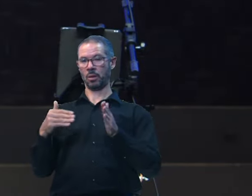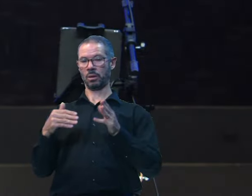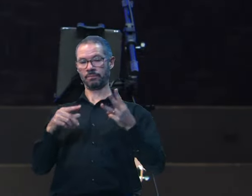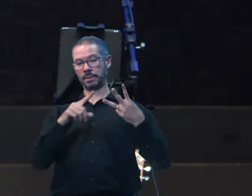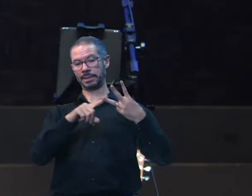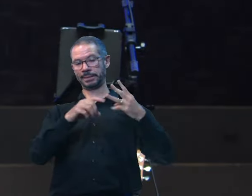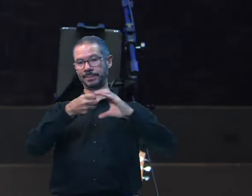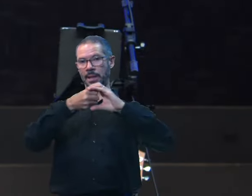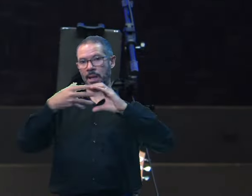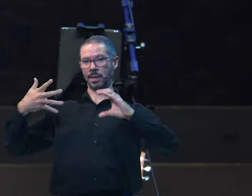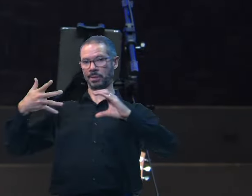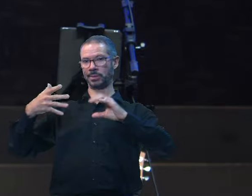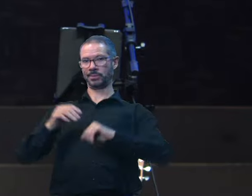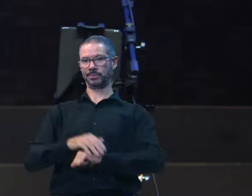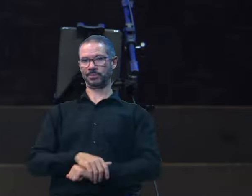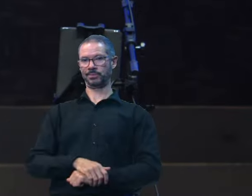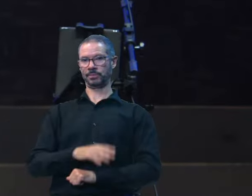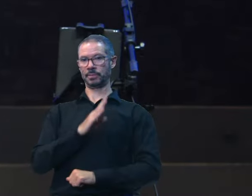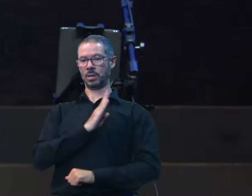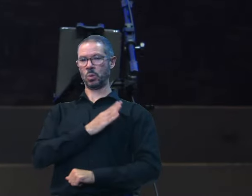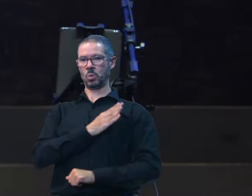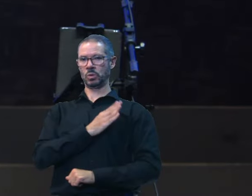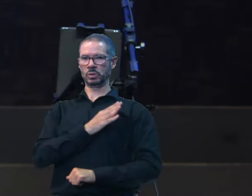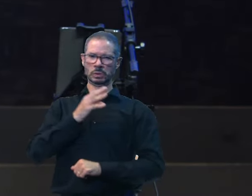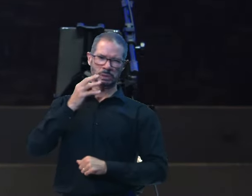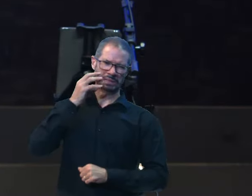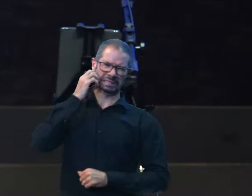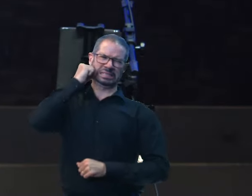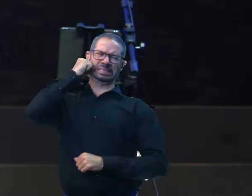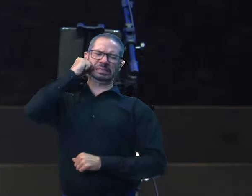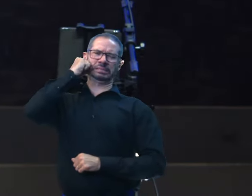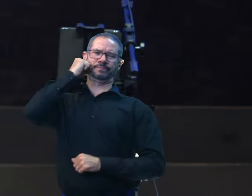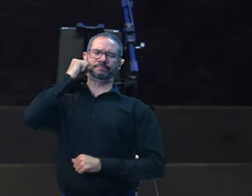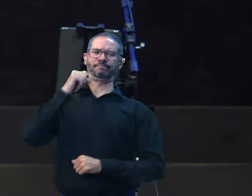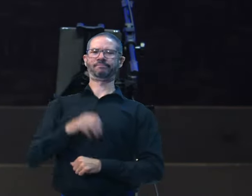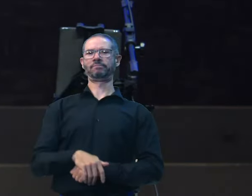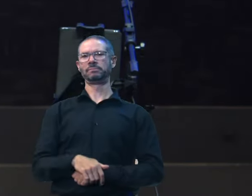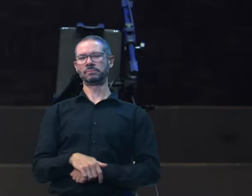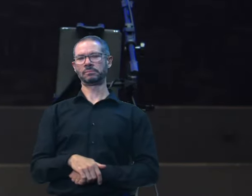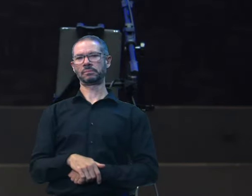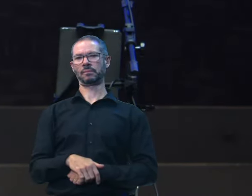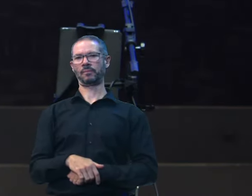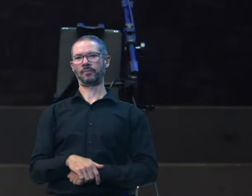terceira característica de um coração amargurado.